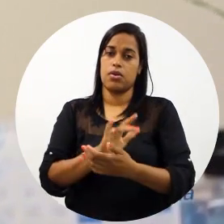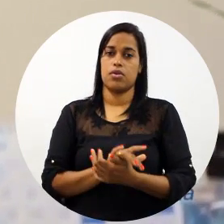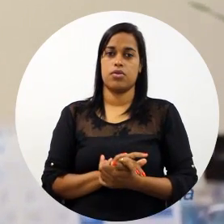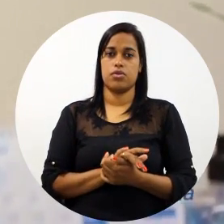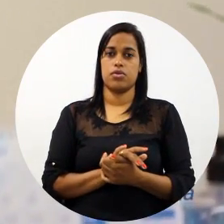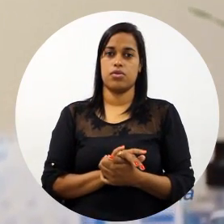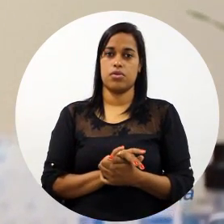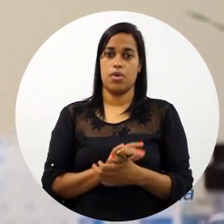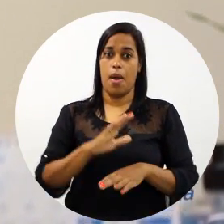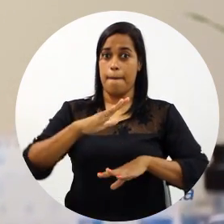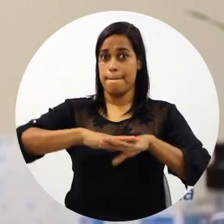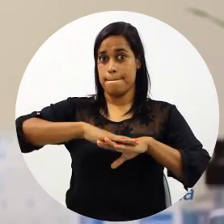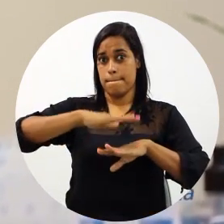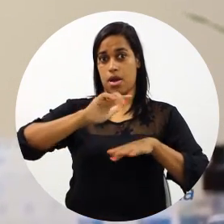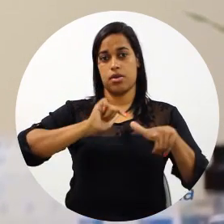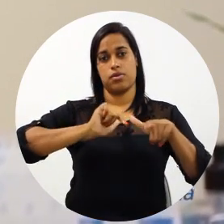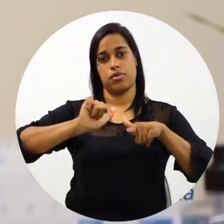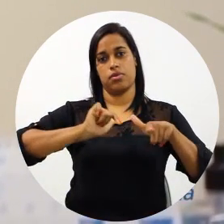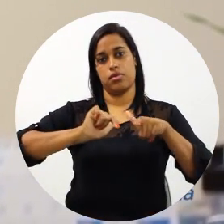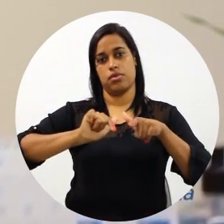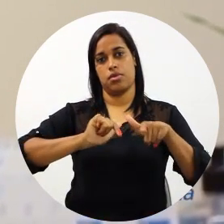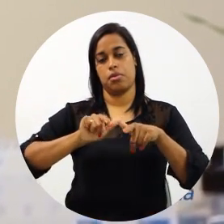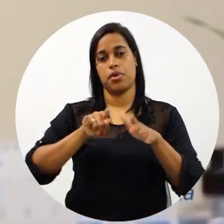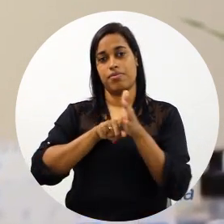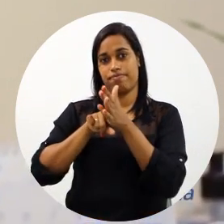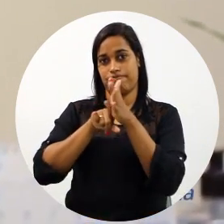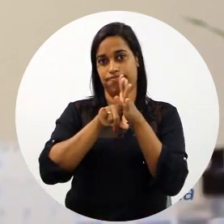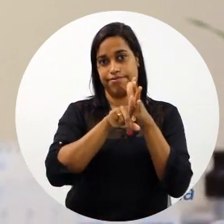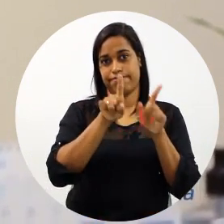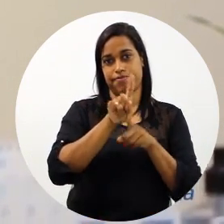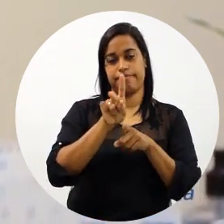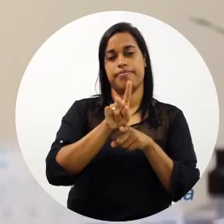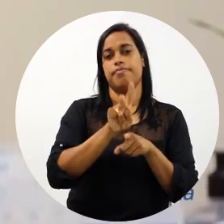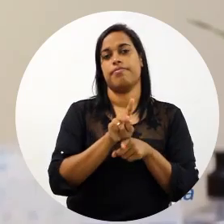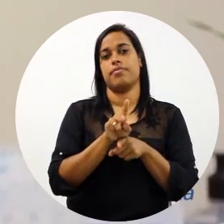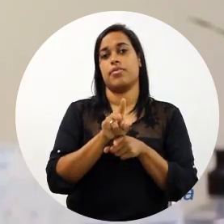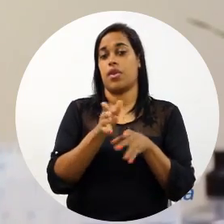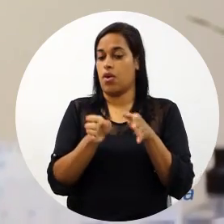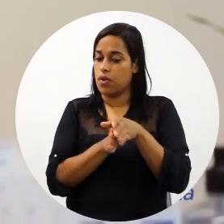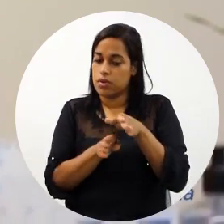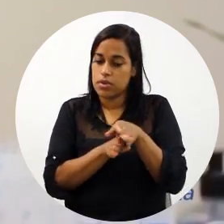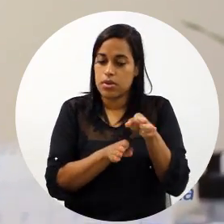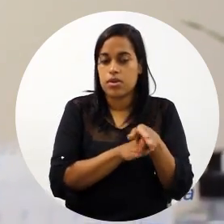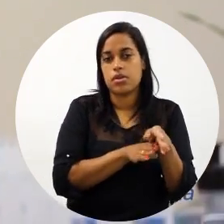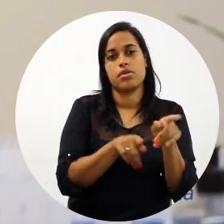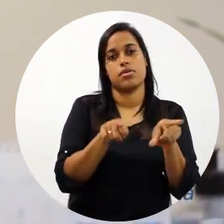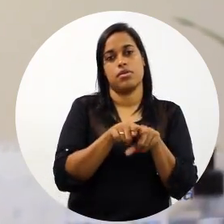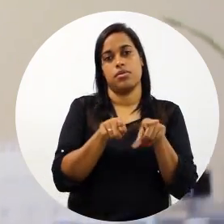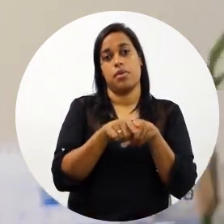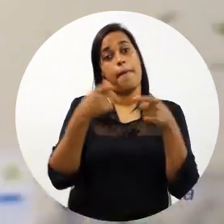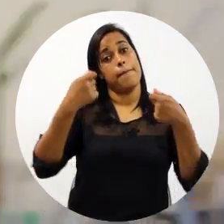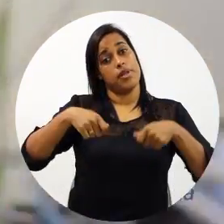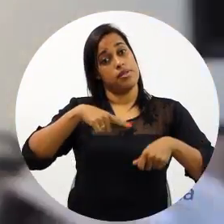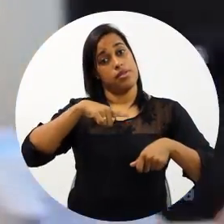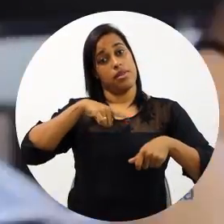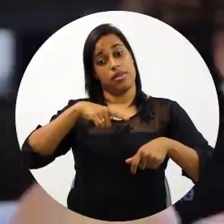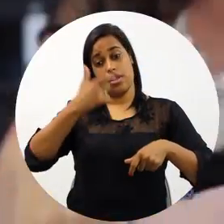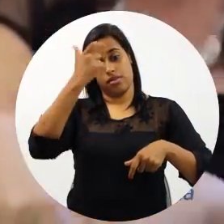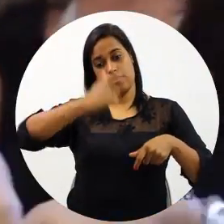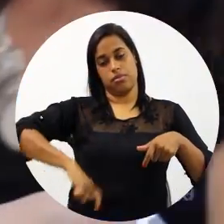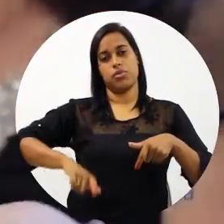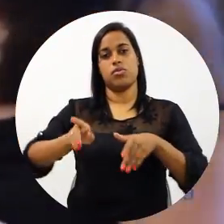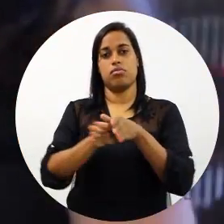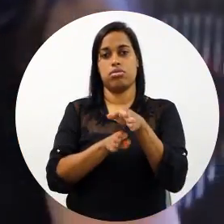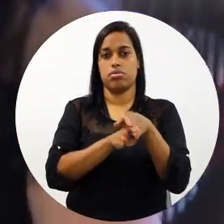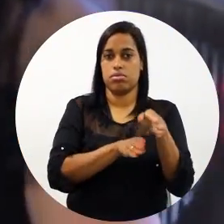Muito mais do que um trabalho apenas de fiscalização. É um trabalho de orientação, né? Então precisa ter essa postura de